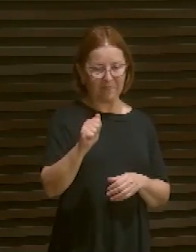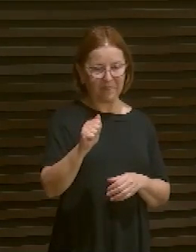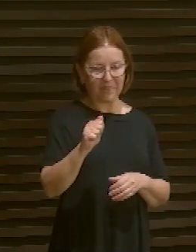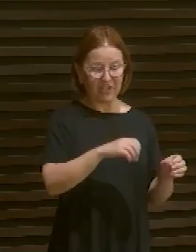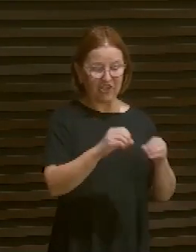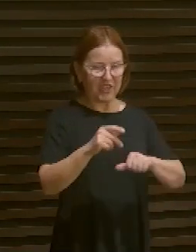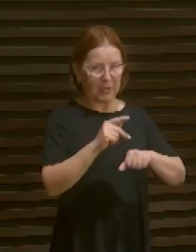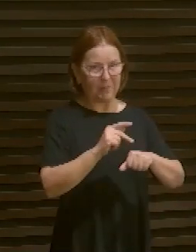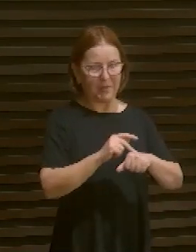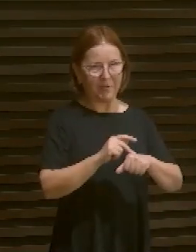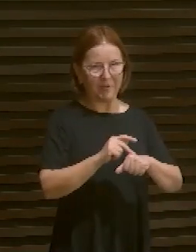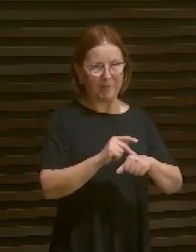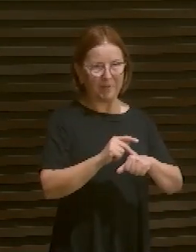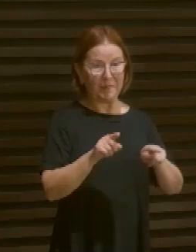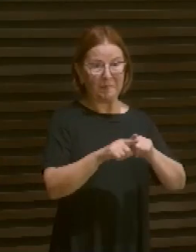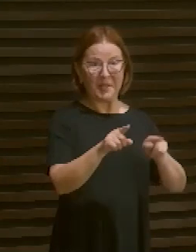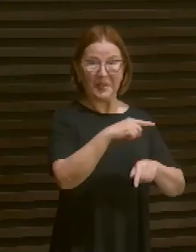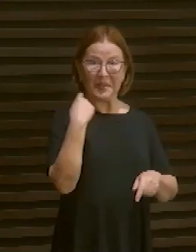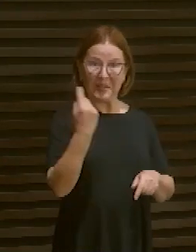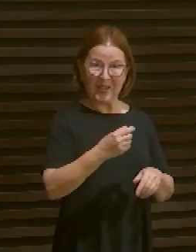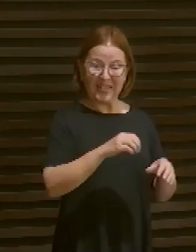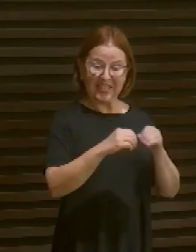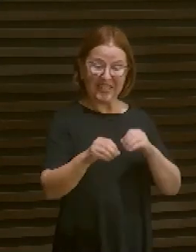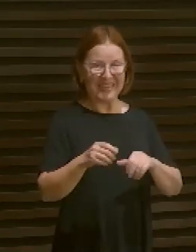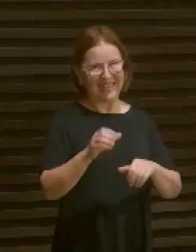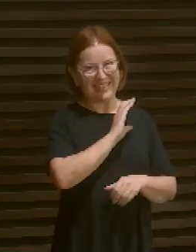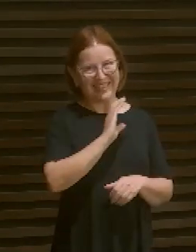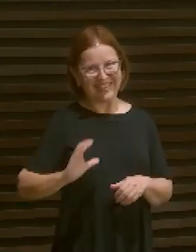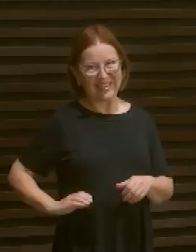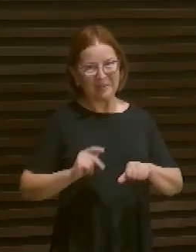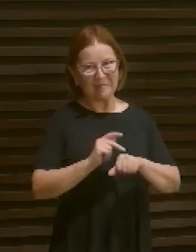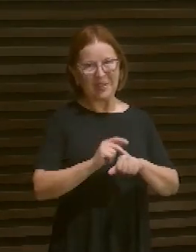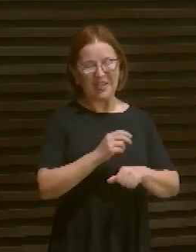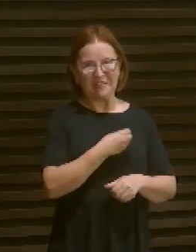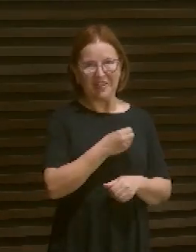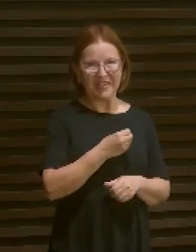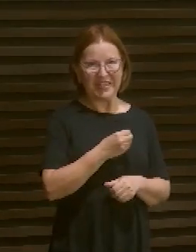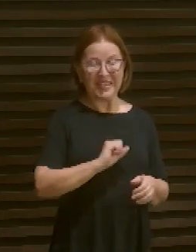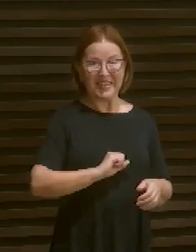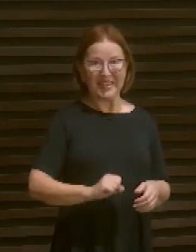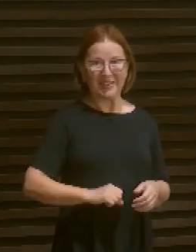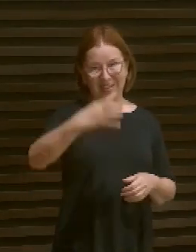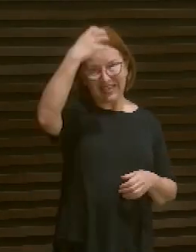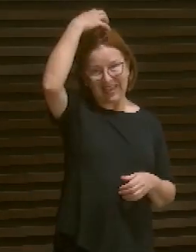fomos retirados de Cristo, como pedras vivas, como sacerdócio real, como